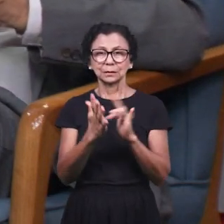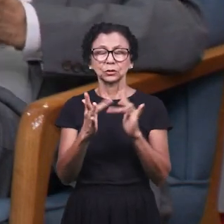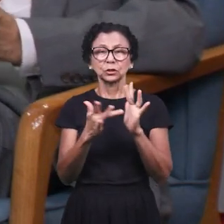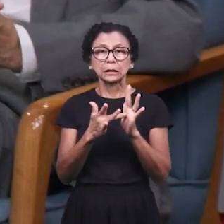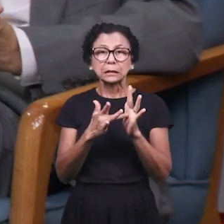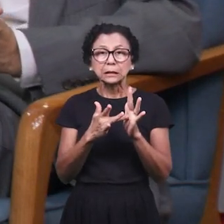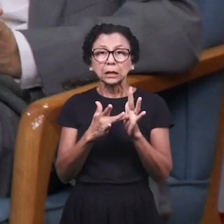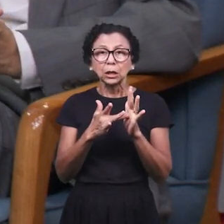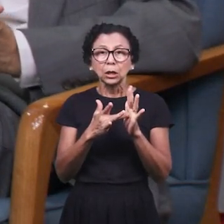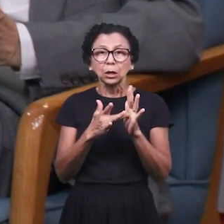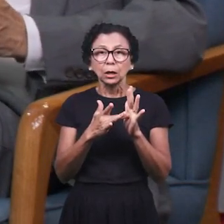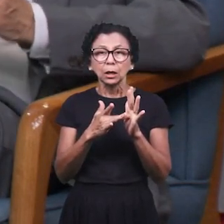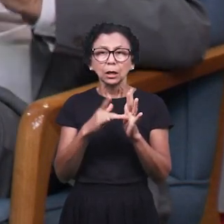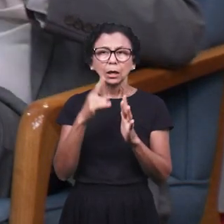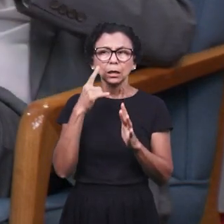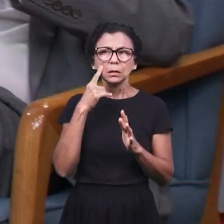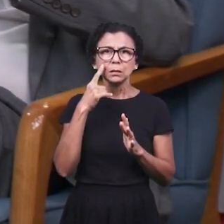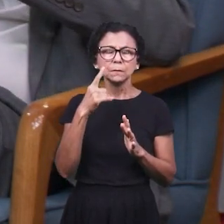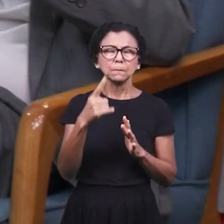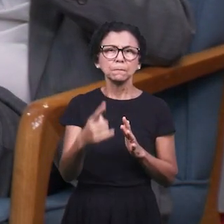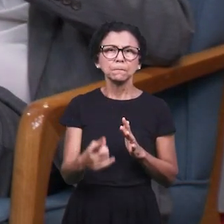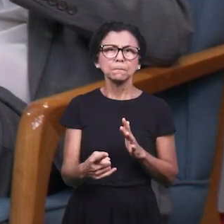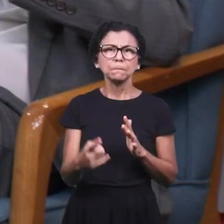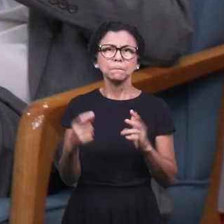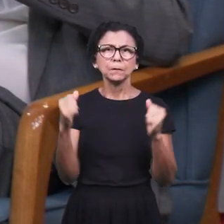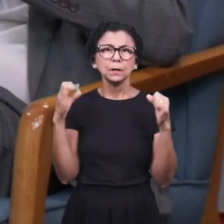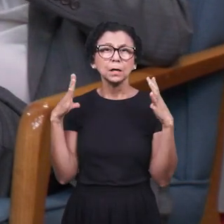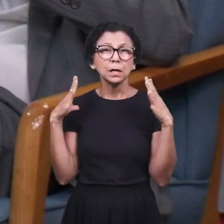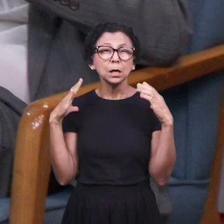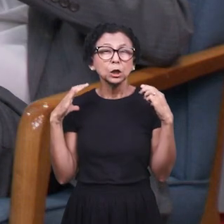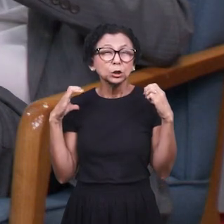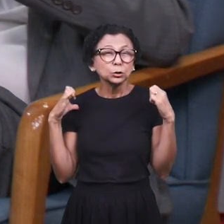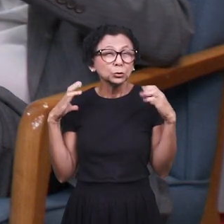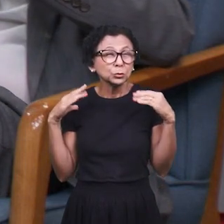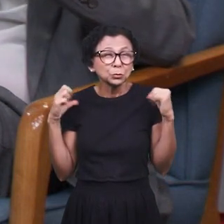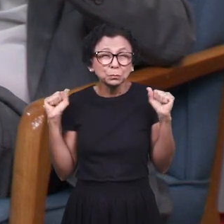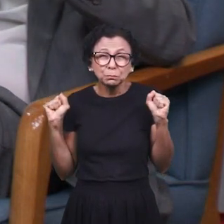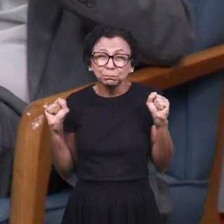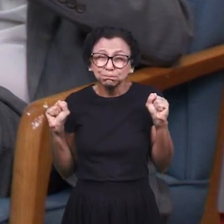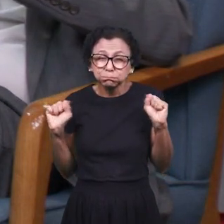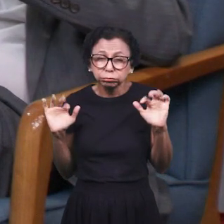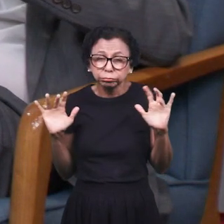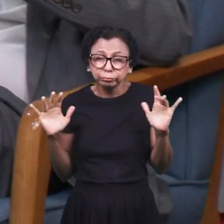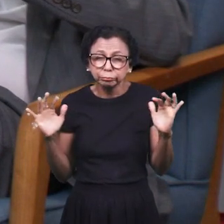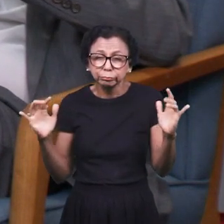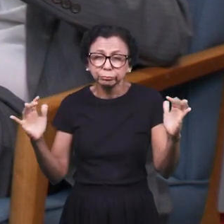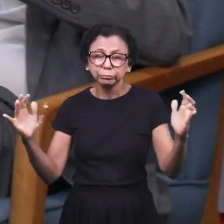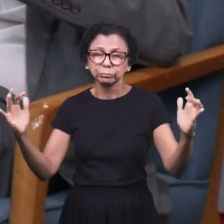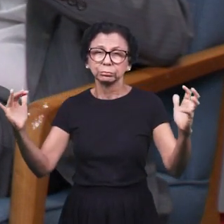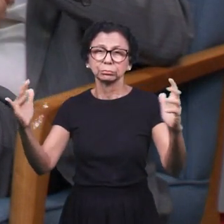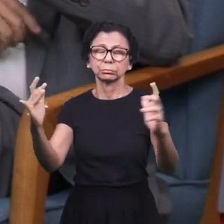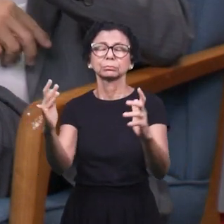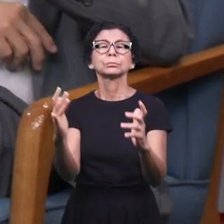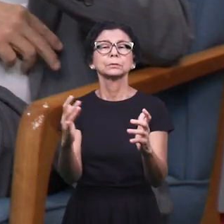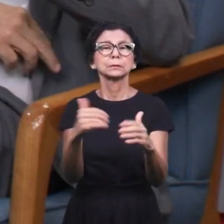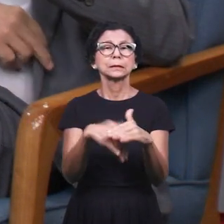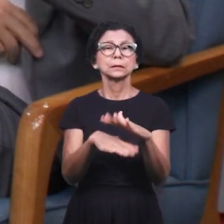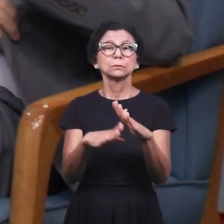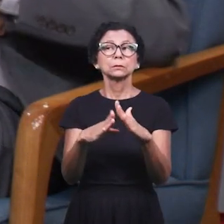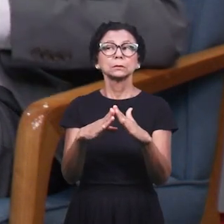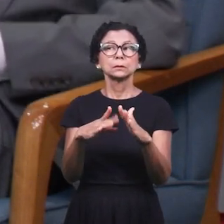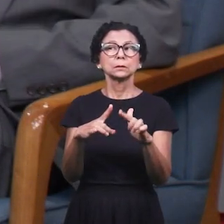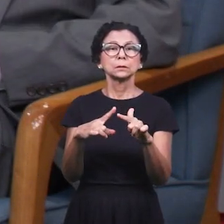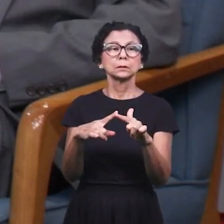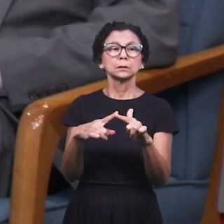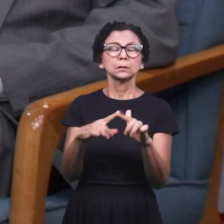dentro do culto no momento. Ele viu ministrações incríveis de anjos. Ele